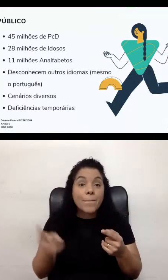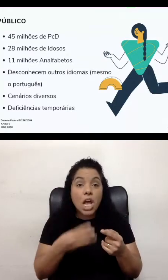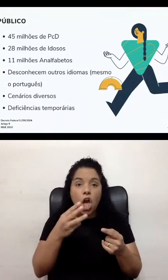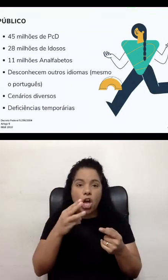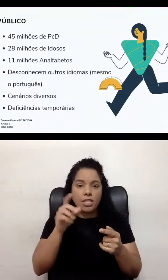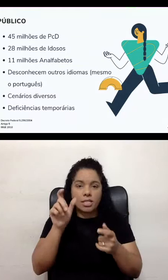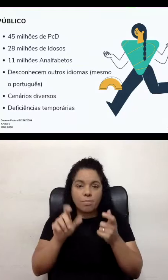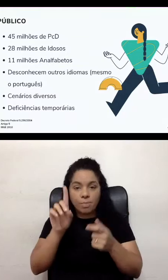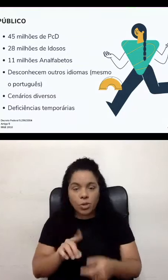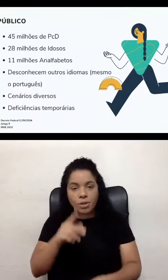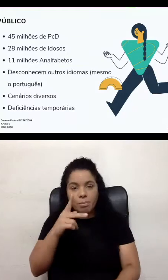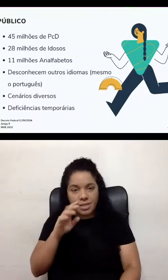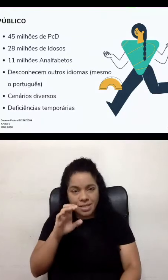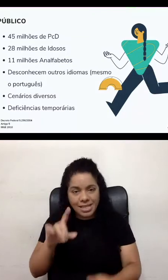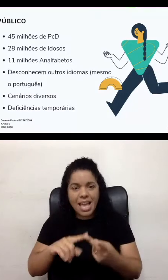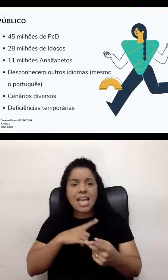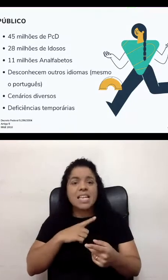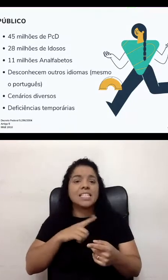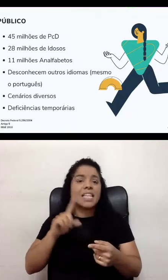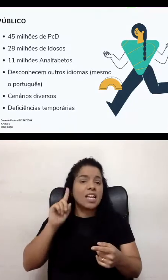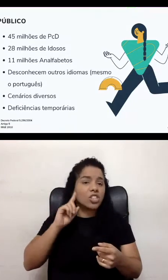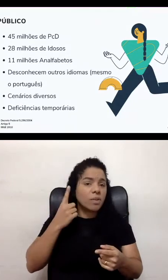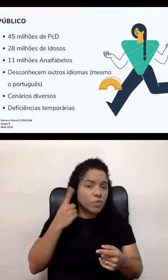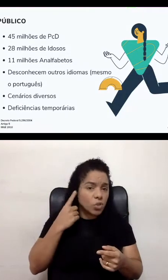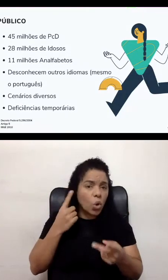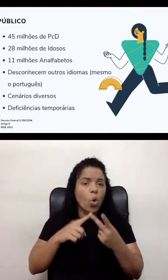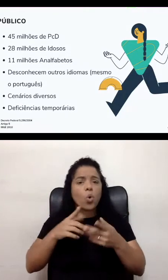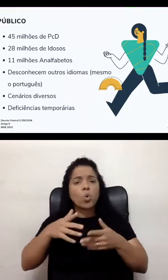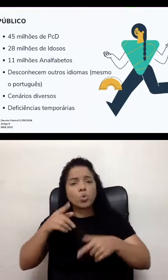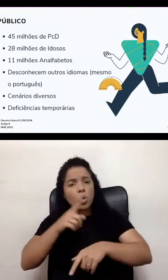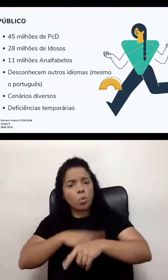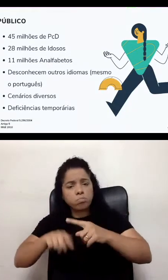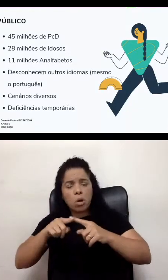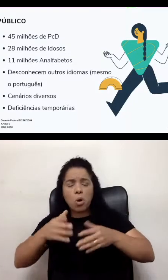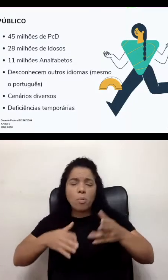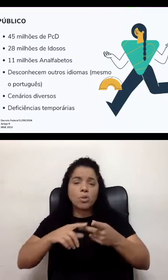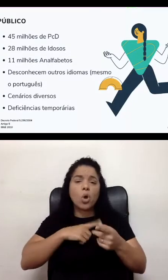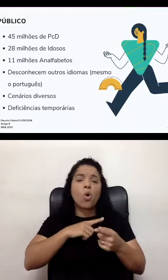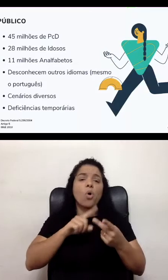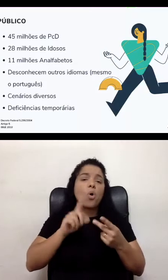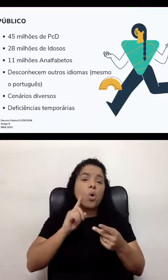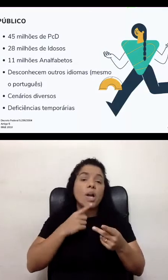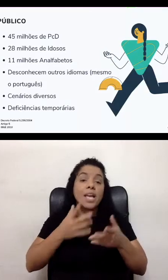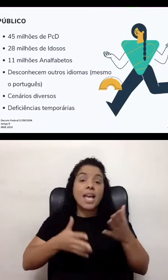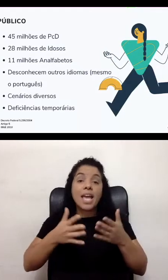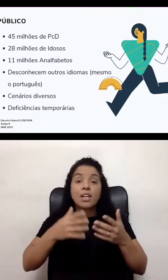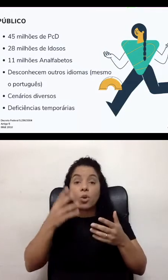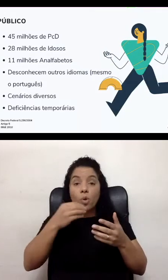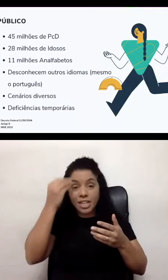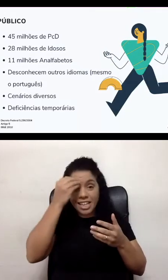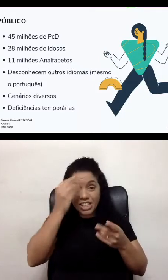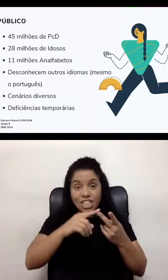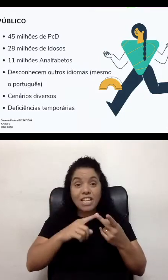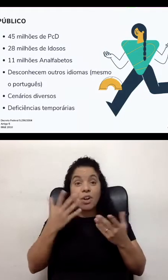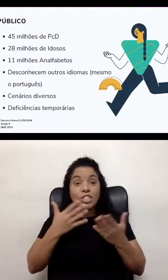com deficiência, seja deficiência auditiva, deficiência motora, cognitiva e, esqueci uma,